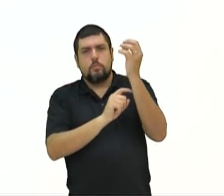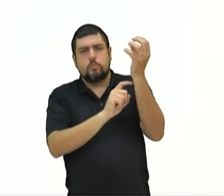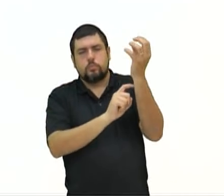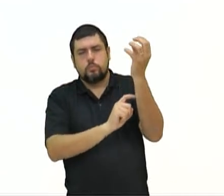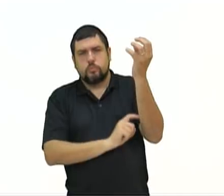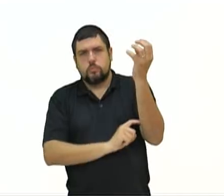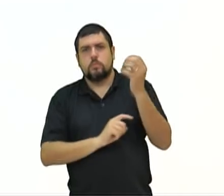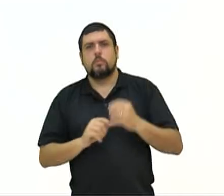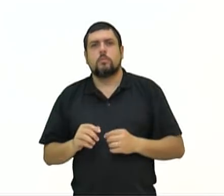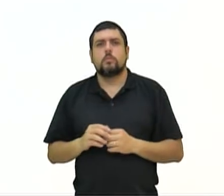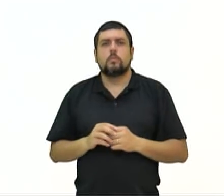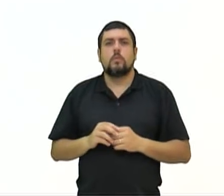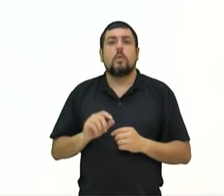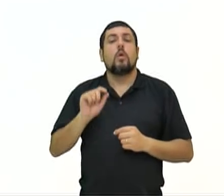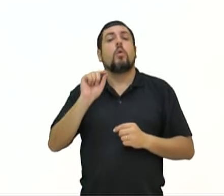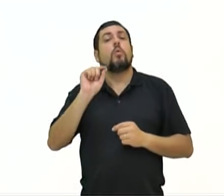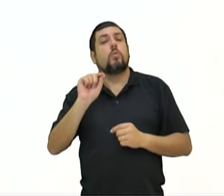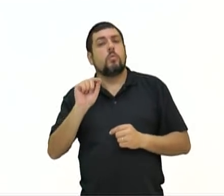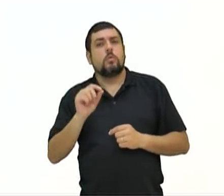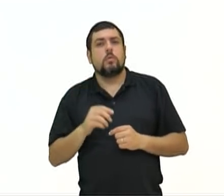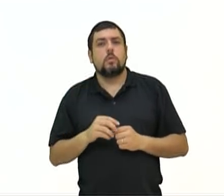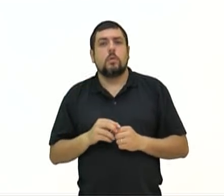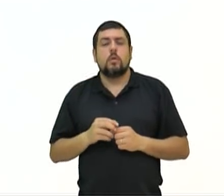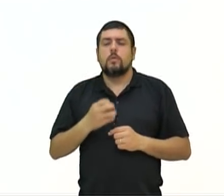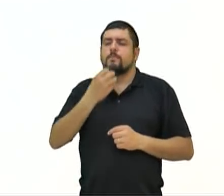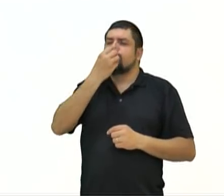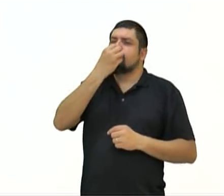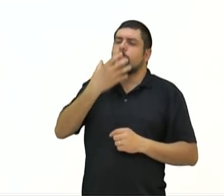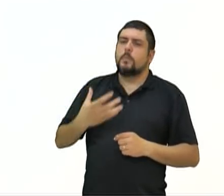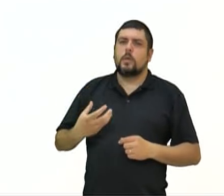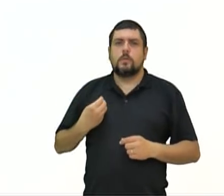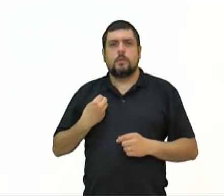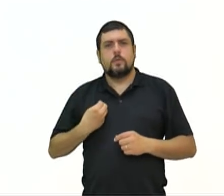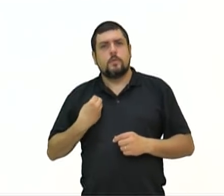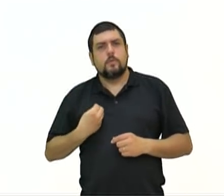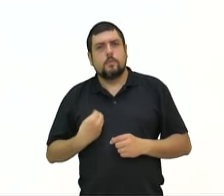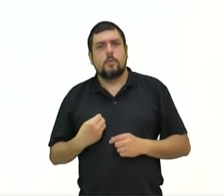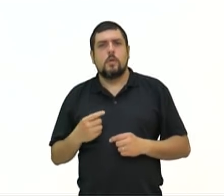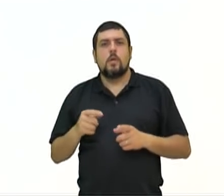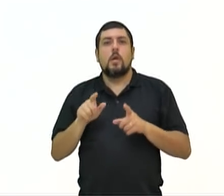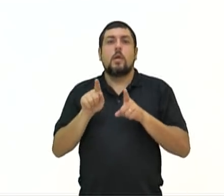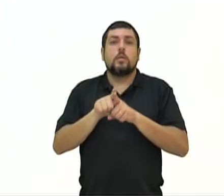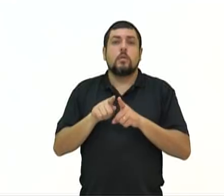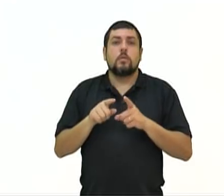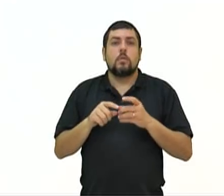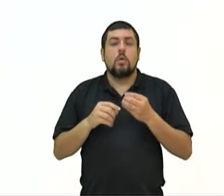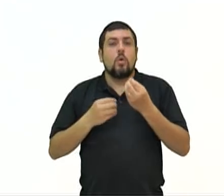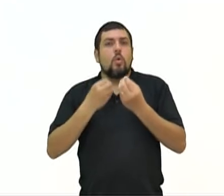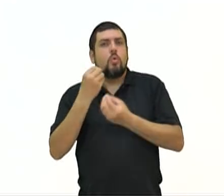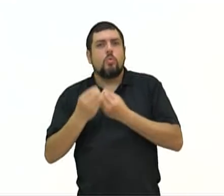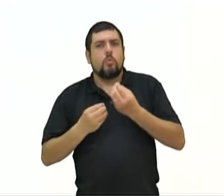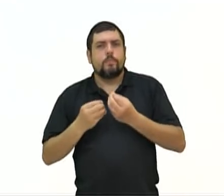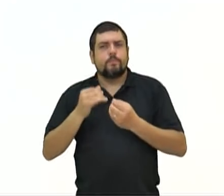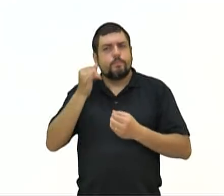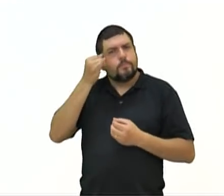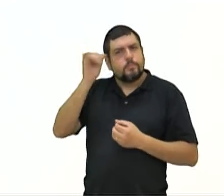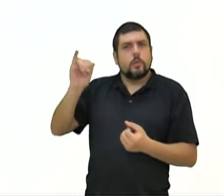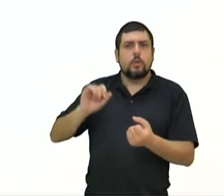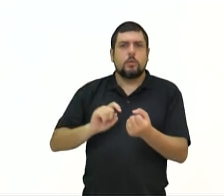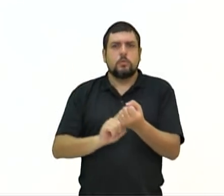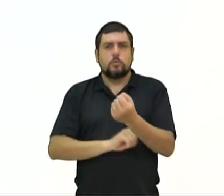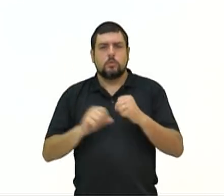mental. Estando o quê? De bem-estar, no qual as pessoas aplicam suas capacidades, lidam com o estresse normal da